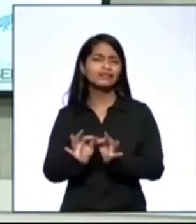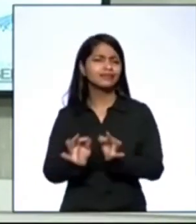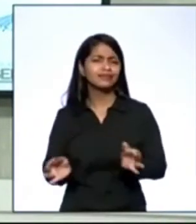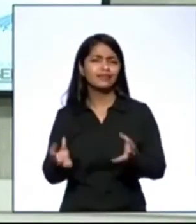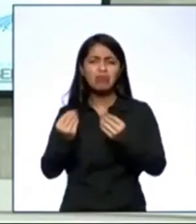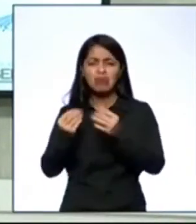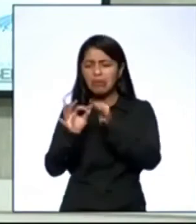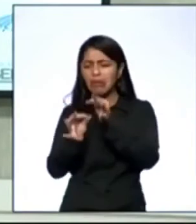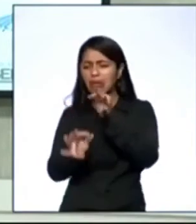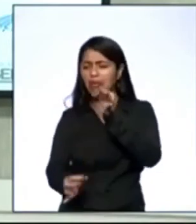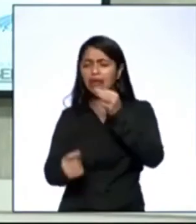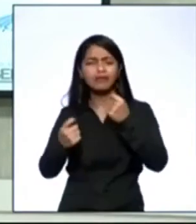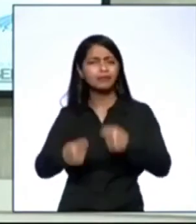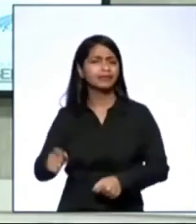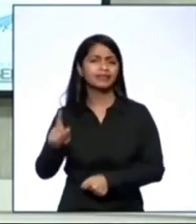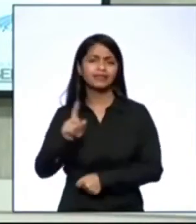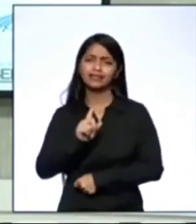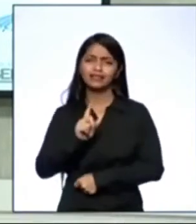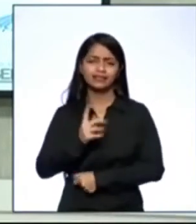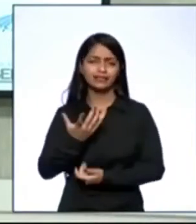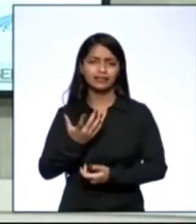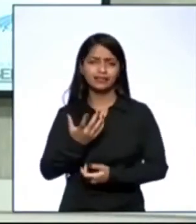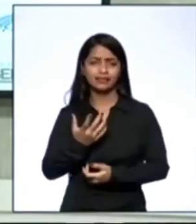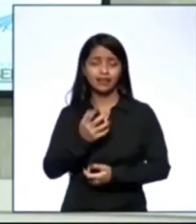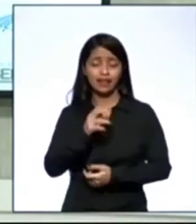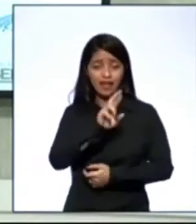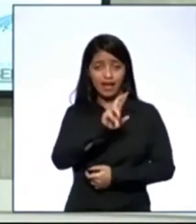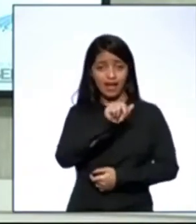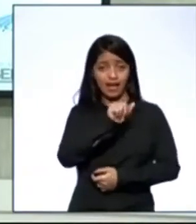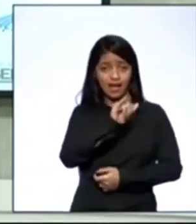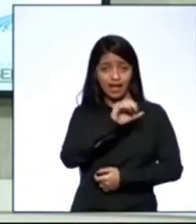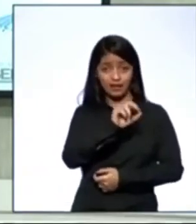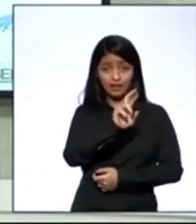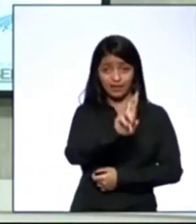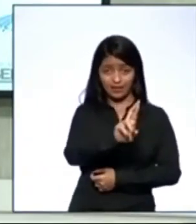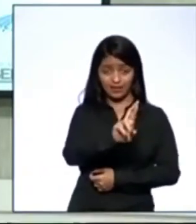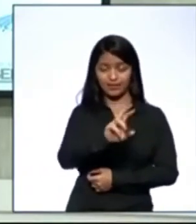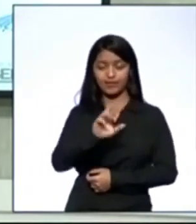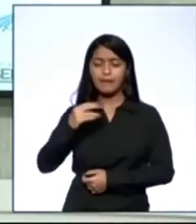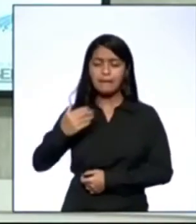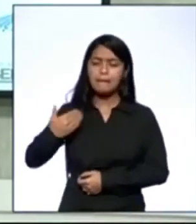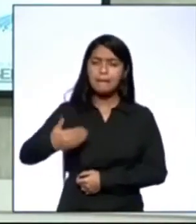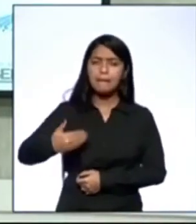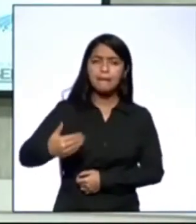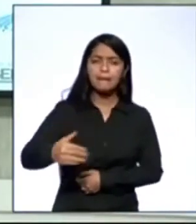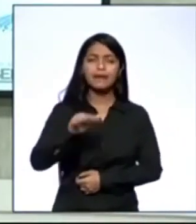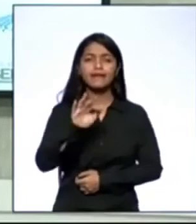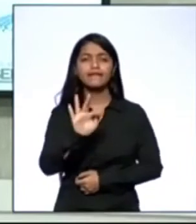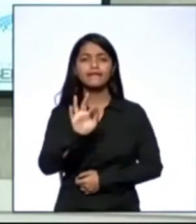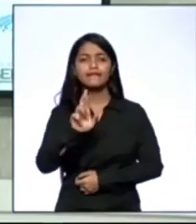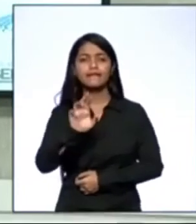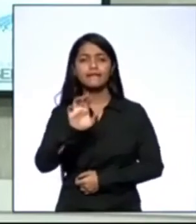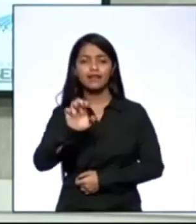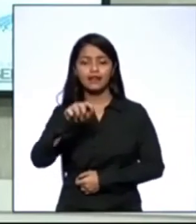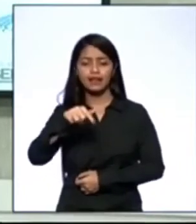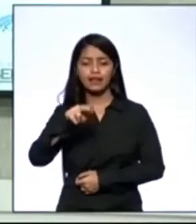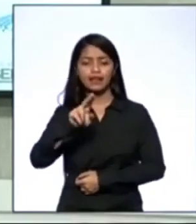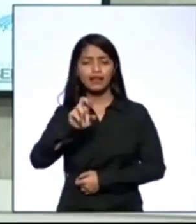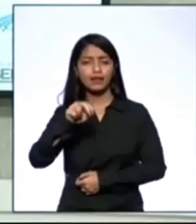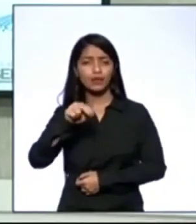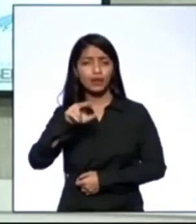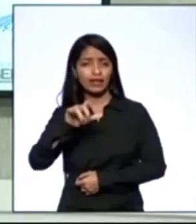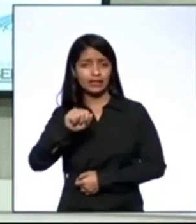desenvolvimento algébrico. Faça assim: raio e frequência, ou raio e número de voltas, em engrenagem são